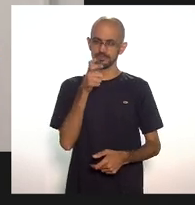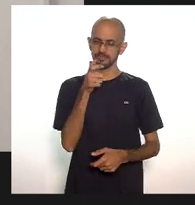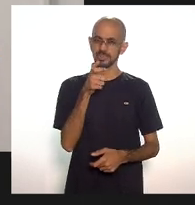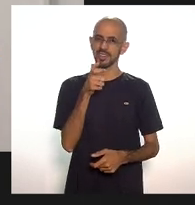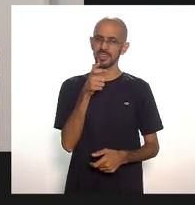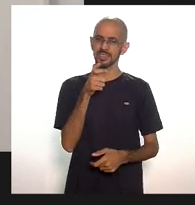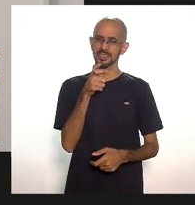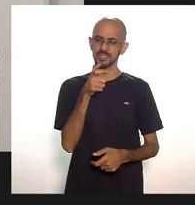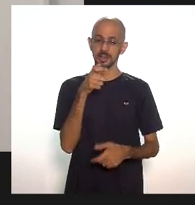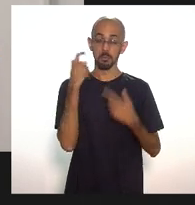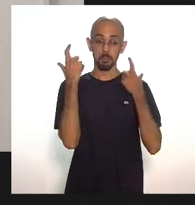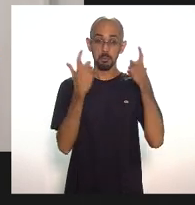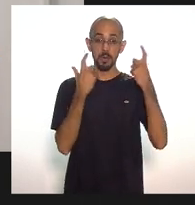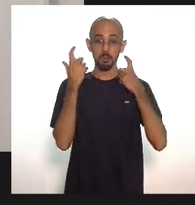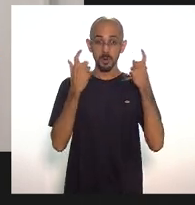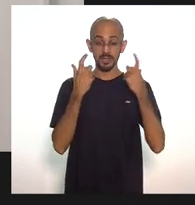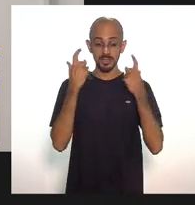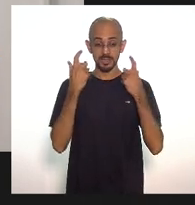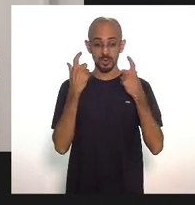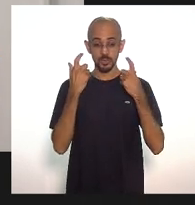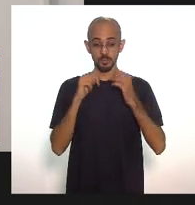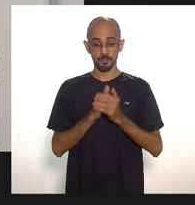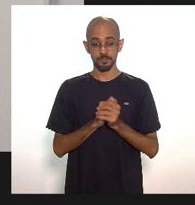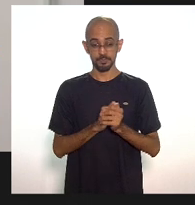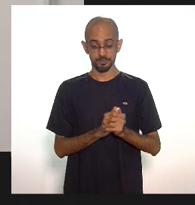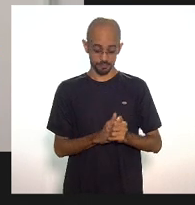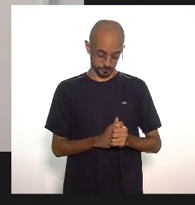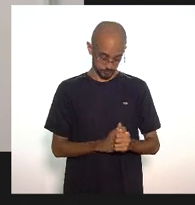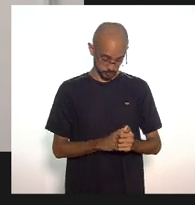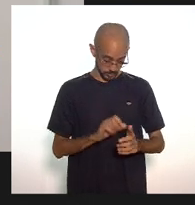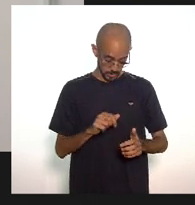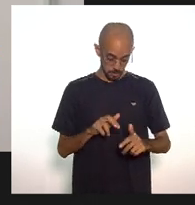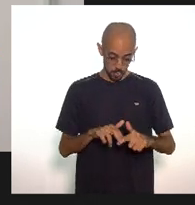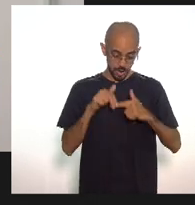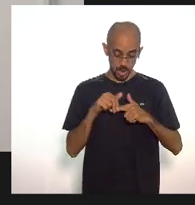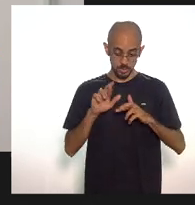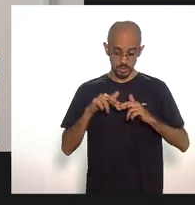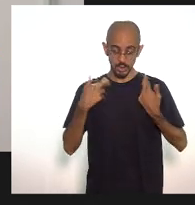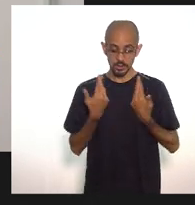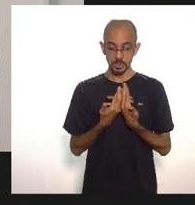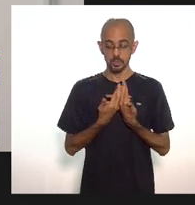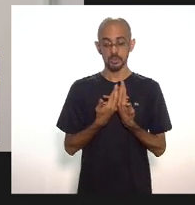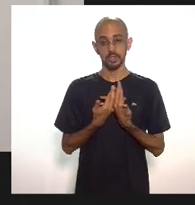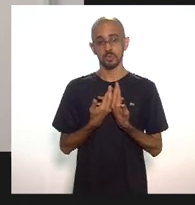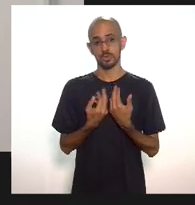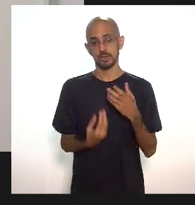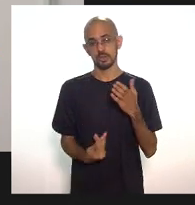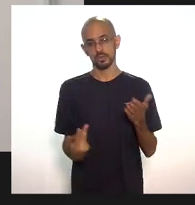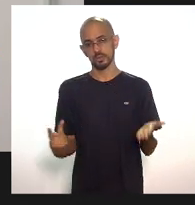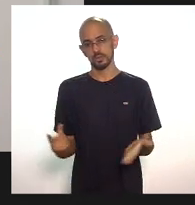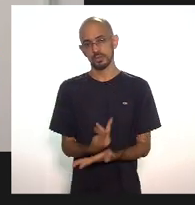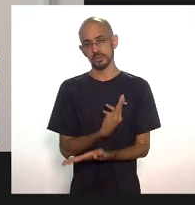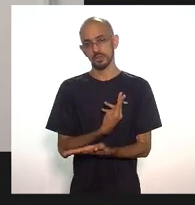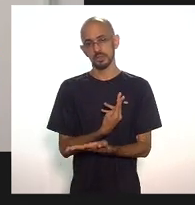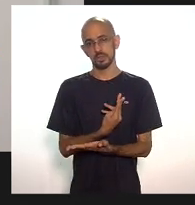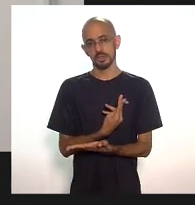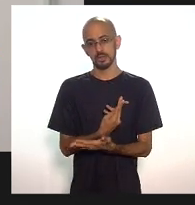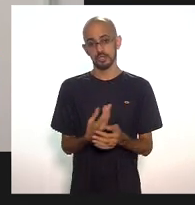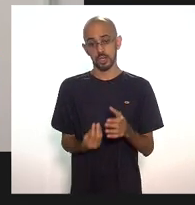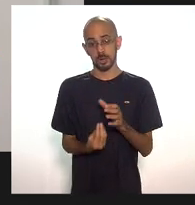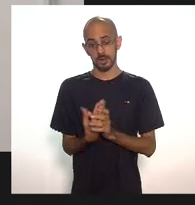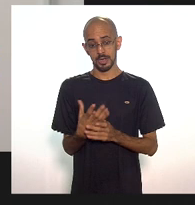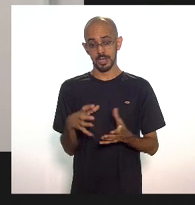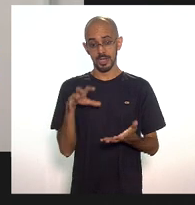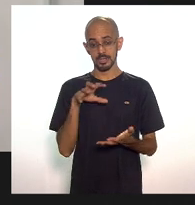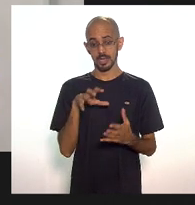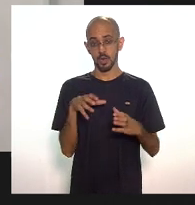foi dessa reunião que surgiu efetivamente a ideia, né, de se criar esta comissão, é